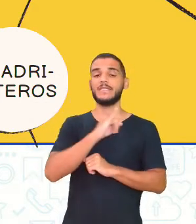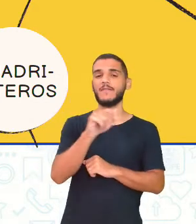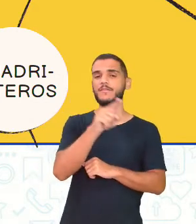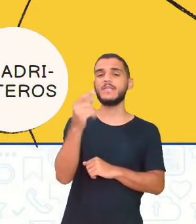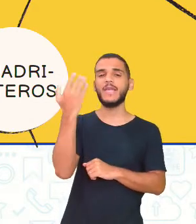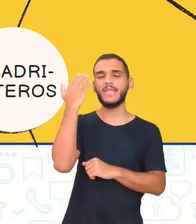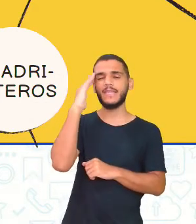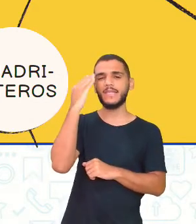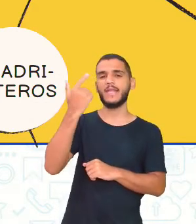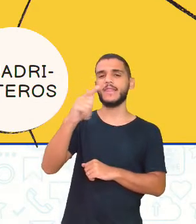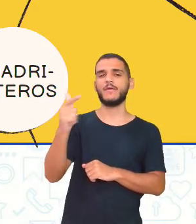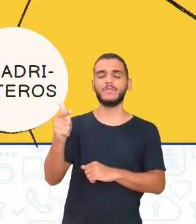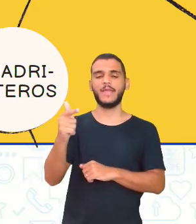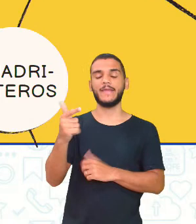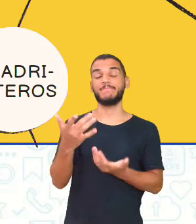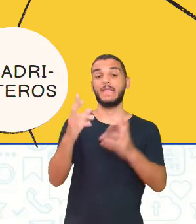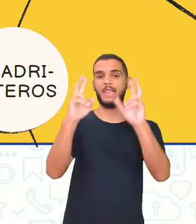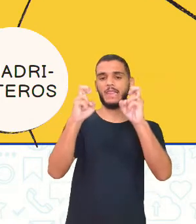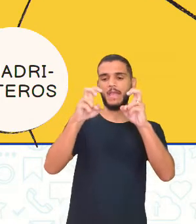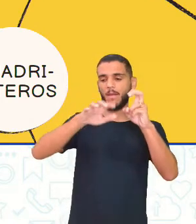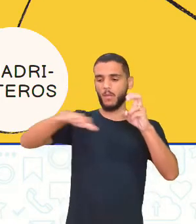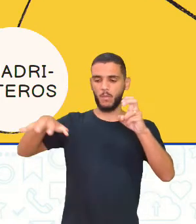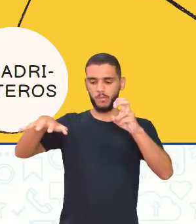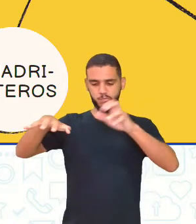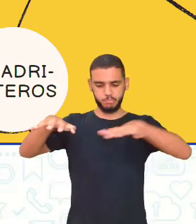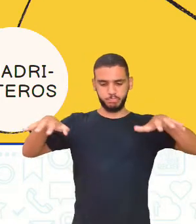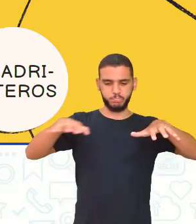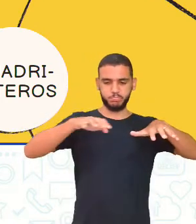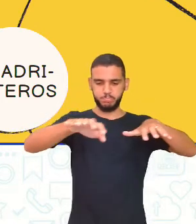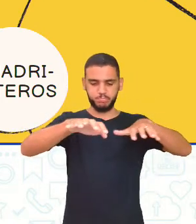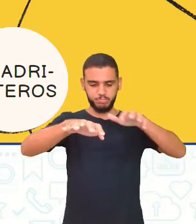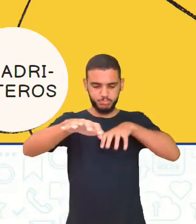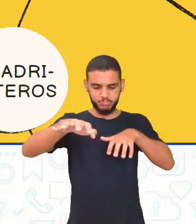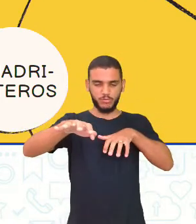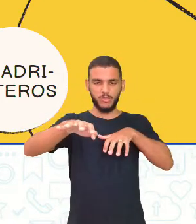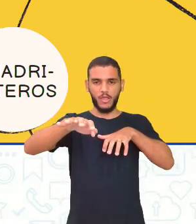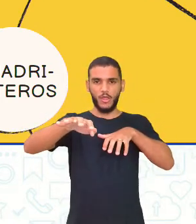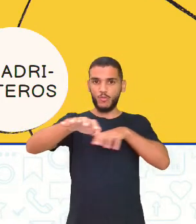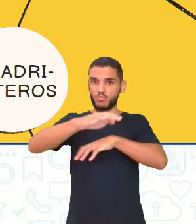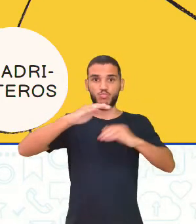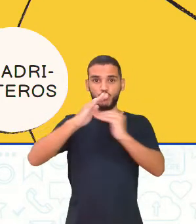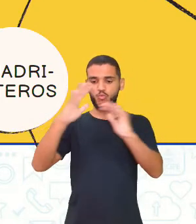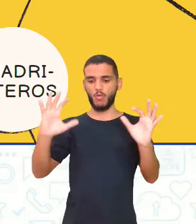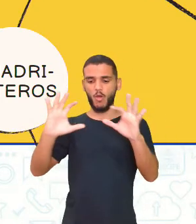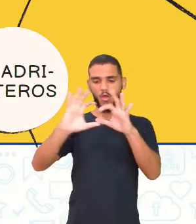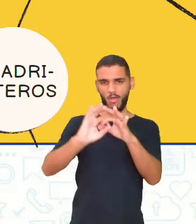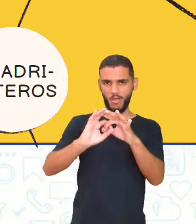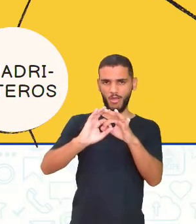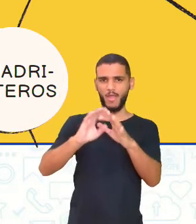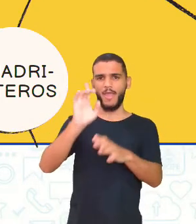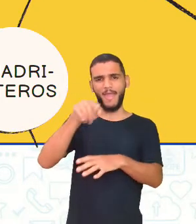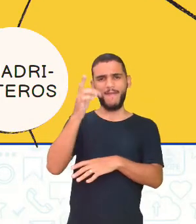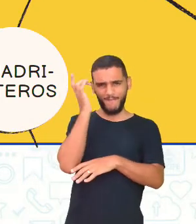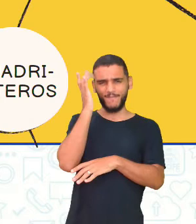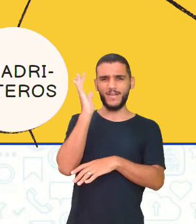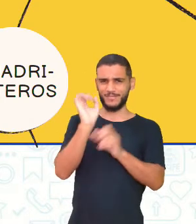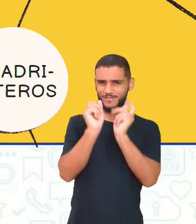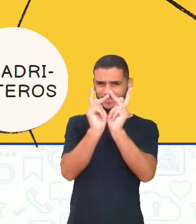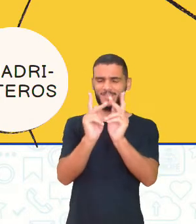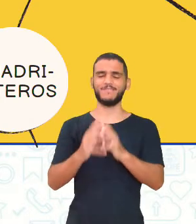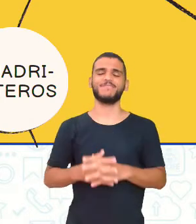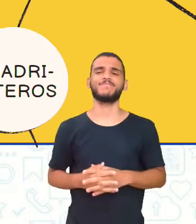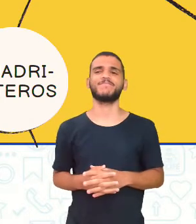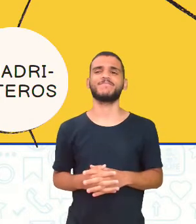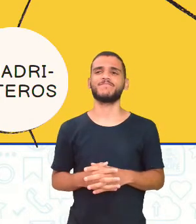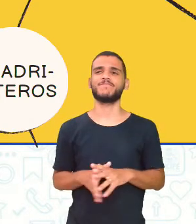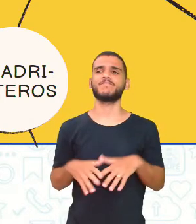não existem assuntos separados, estão todos interligados, mais fácil fica a matemática, tá? Então,